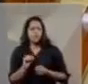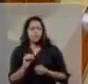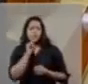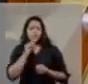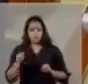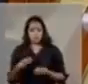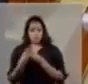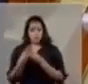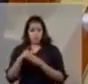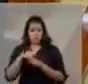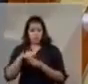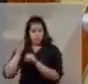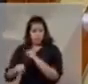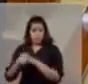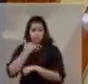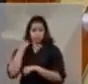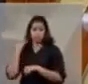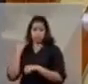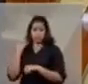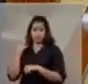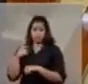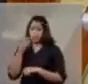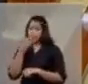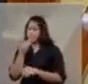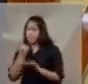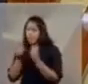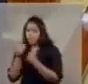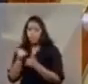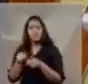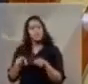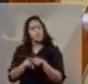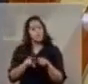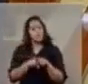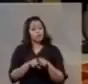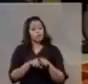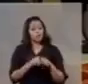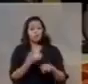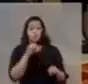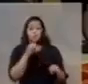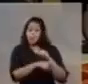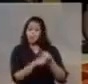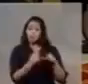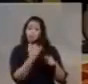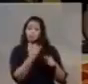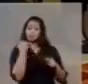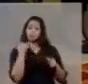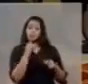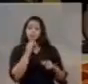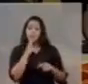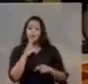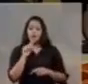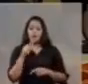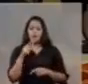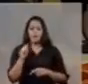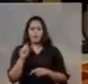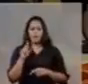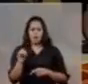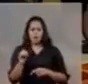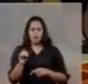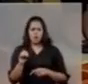têm abate religioso de animais para fins alimentares e para fins litúrgicos. Acaparó, ministro Alexandre de